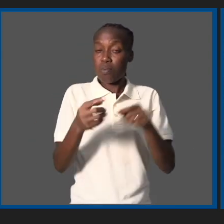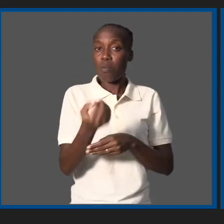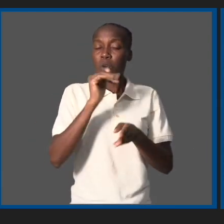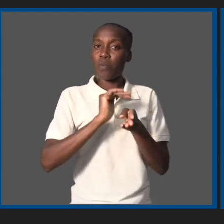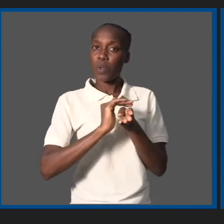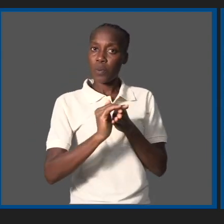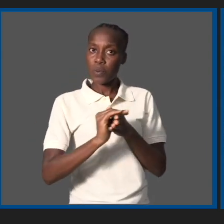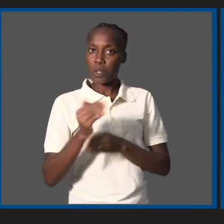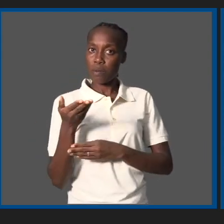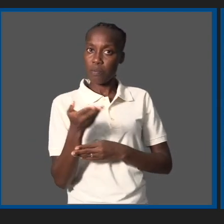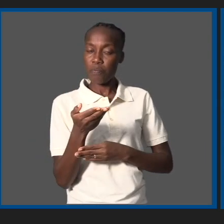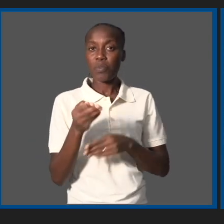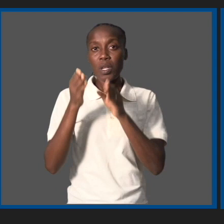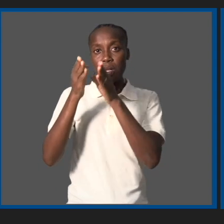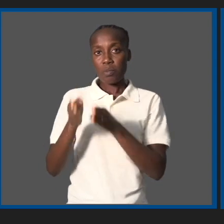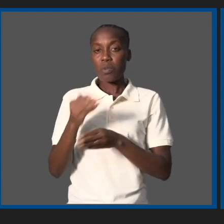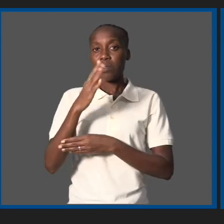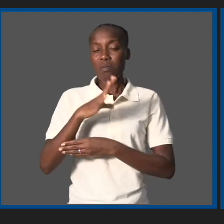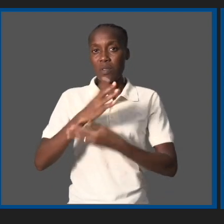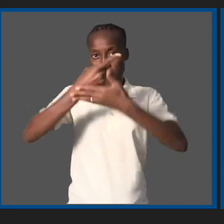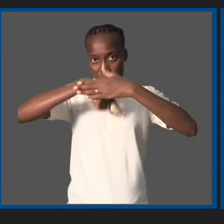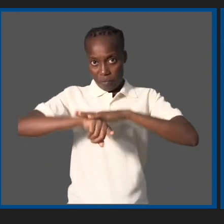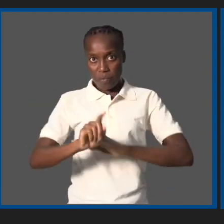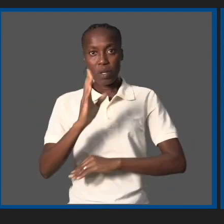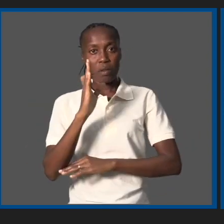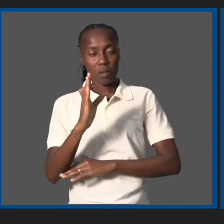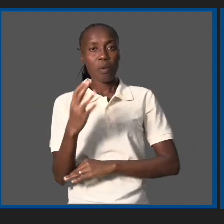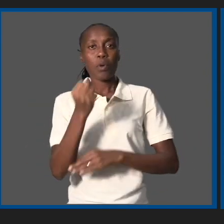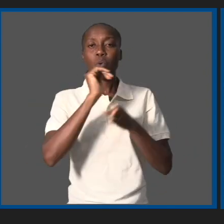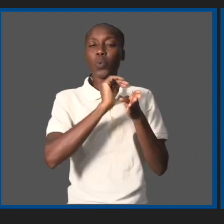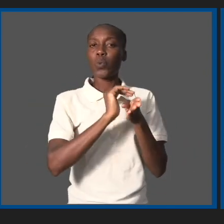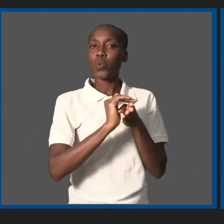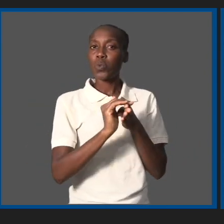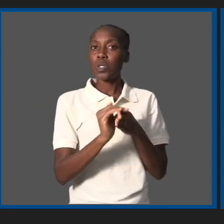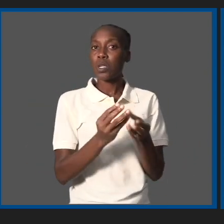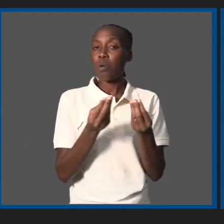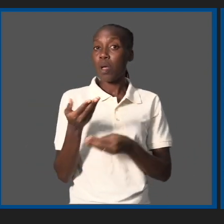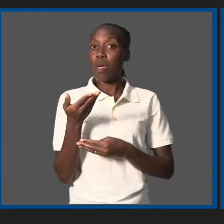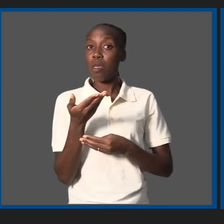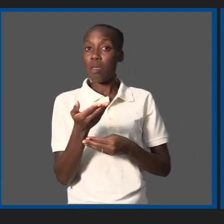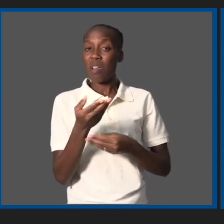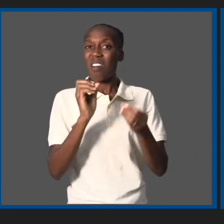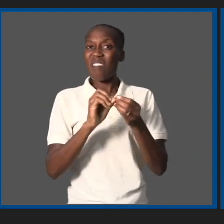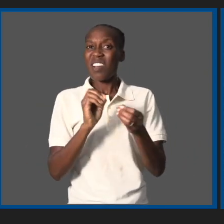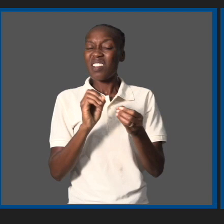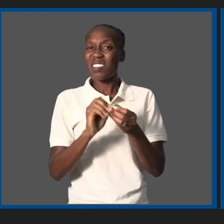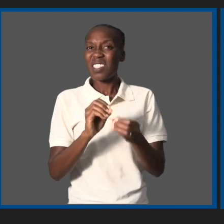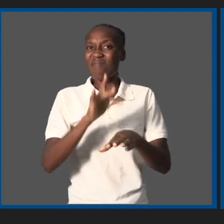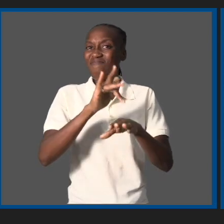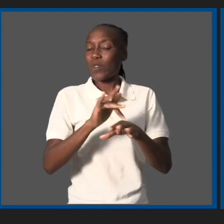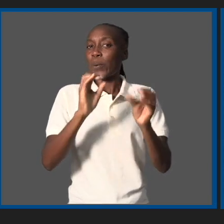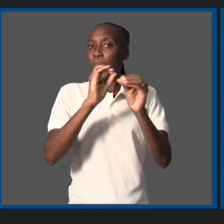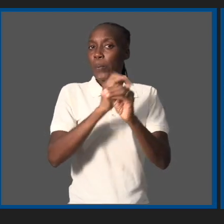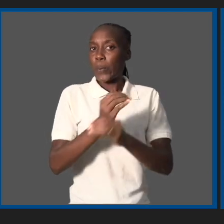do mobiliário sanitário. A pessoa está na casa de bar e ela pode usar, e assim ela não está em contato